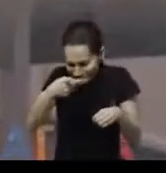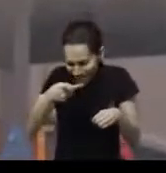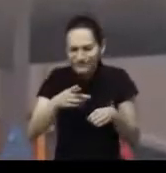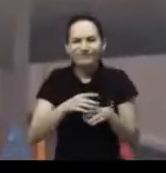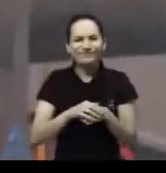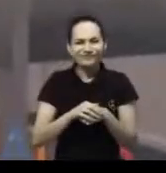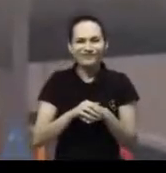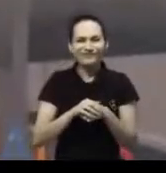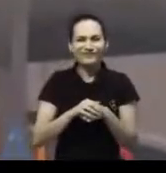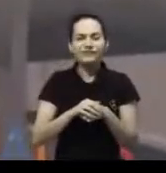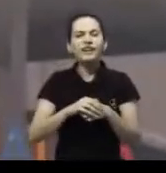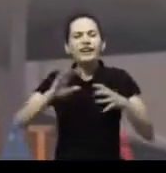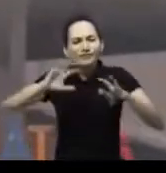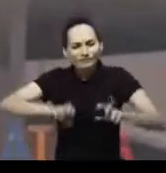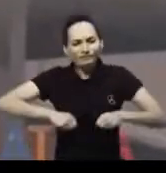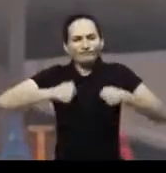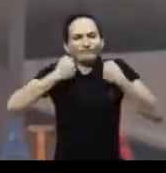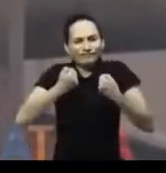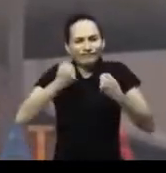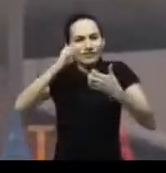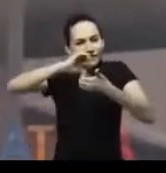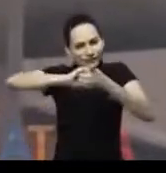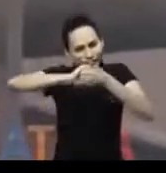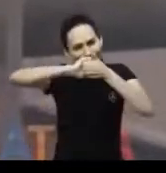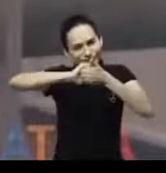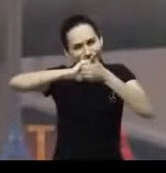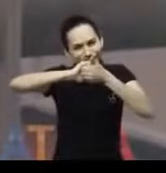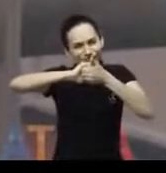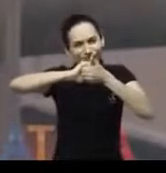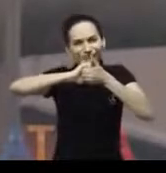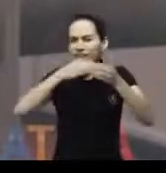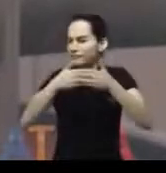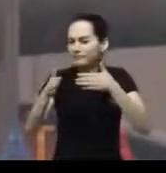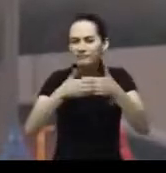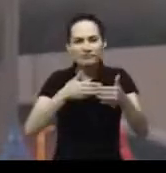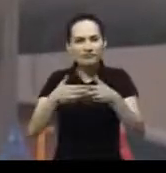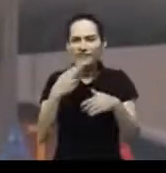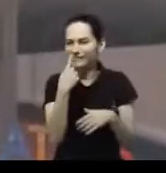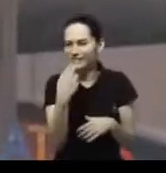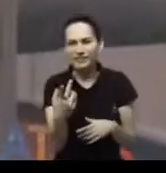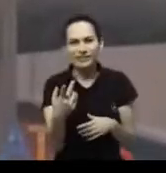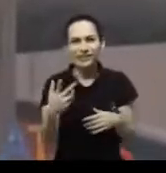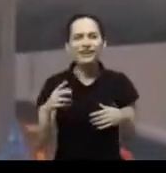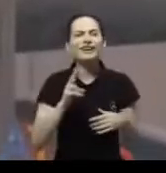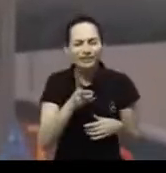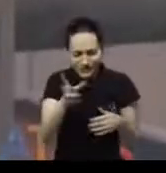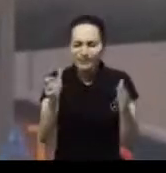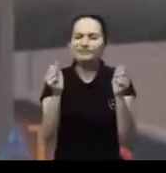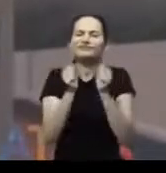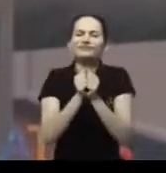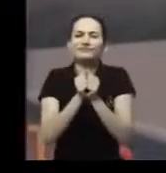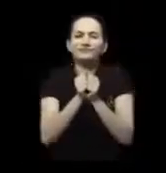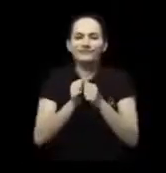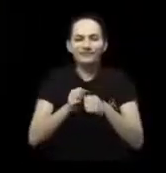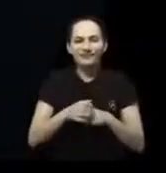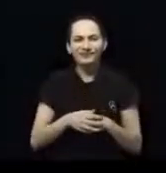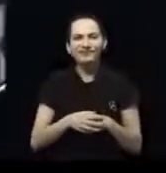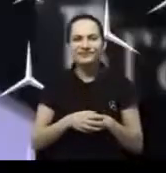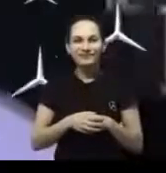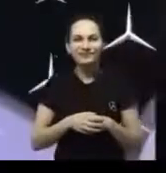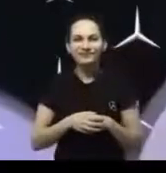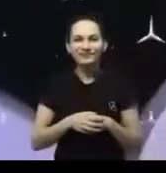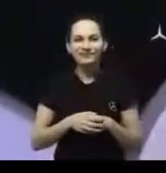ó uns Trono partnership ou na floresta aliança não importa o idioma vamos seguir sempre juntos